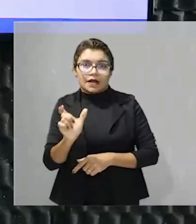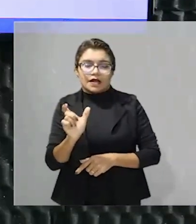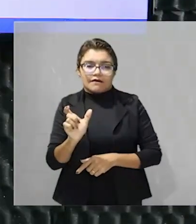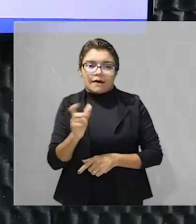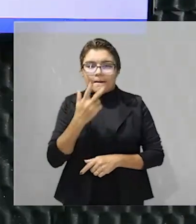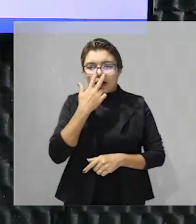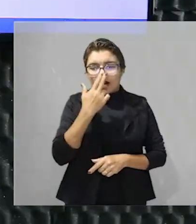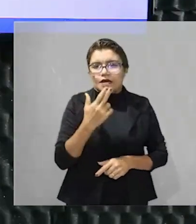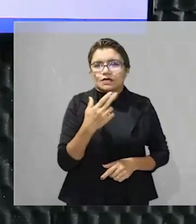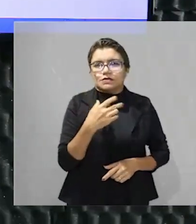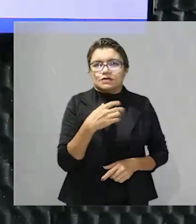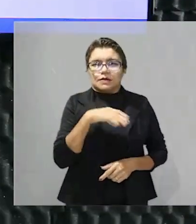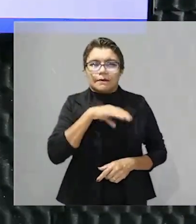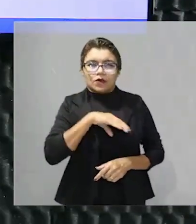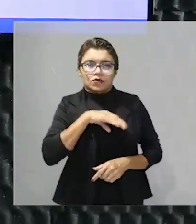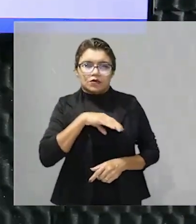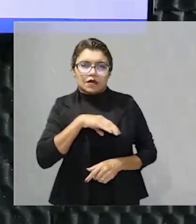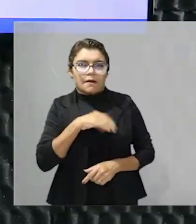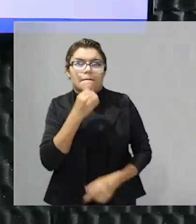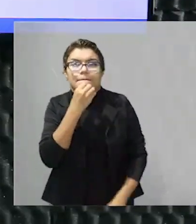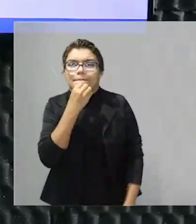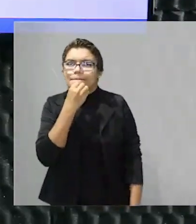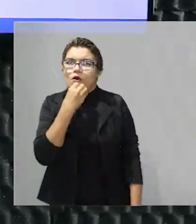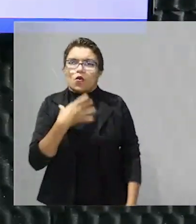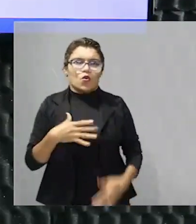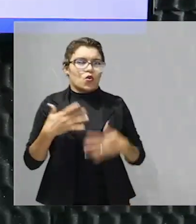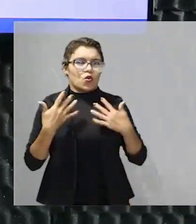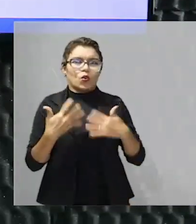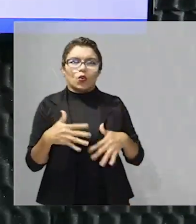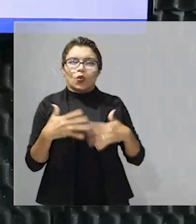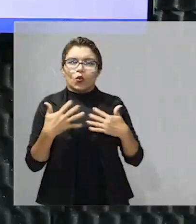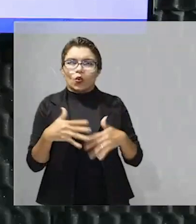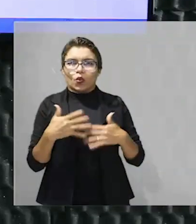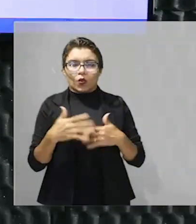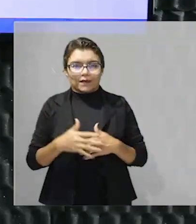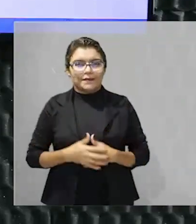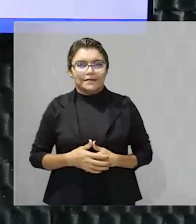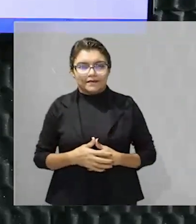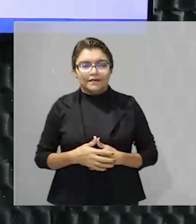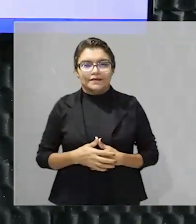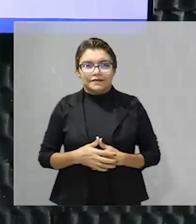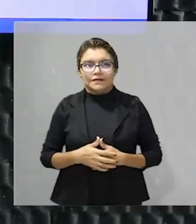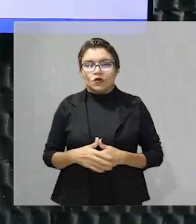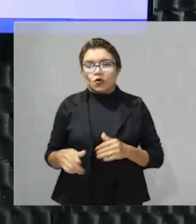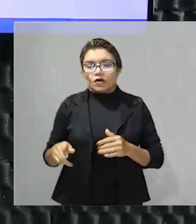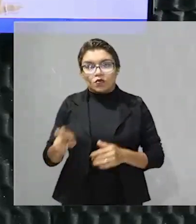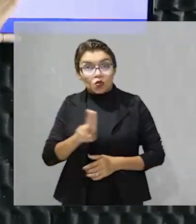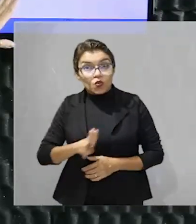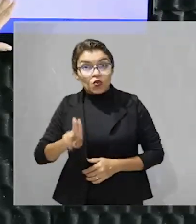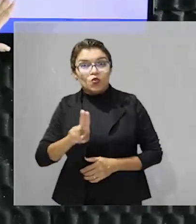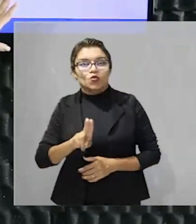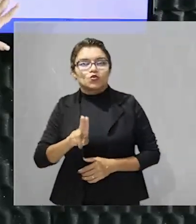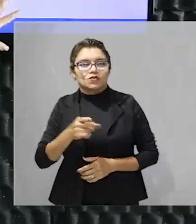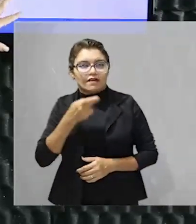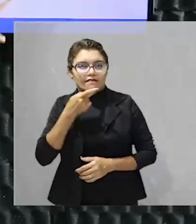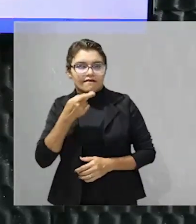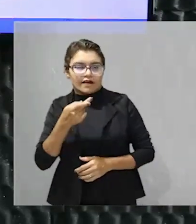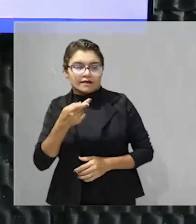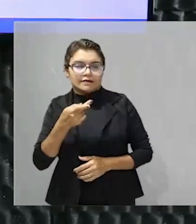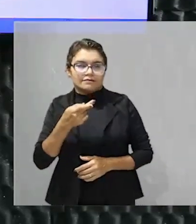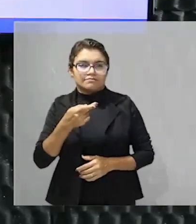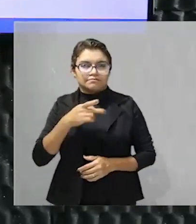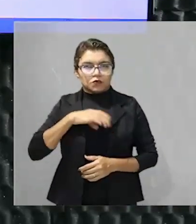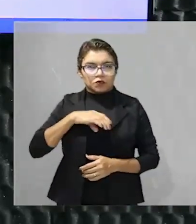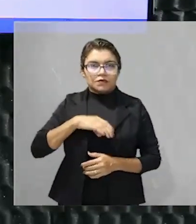você dissesse bom demais, tá? Algo bem do cotidiano da fala. O